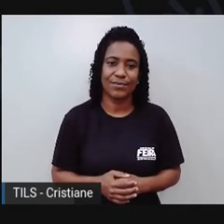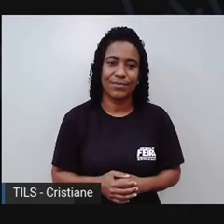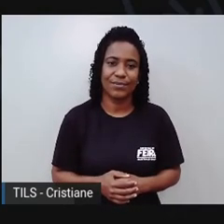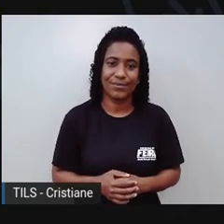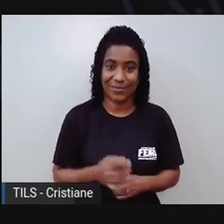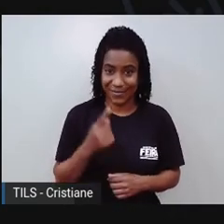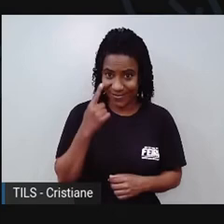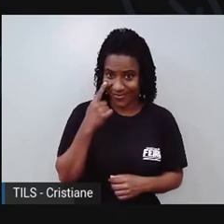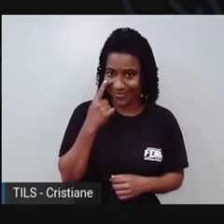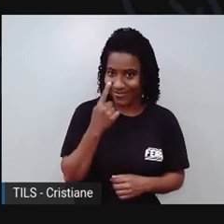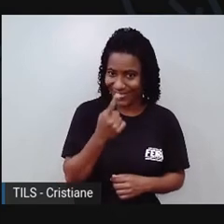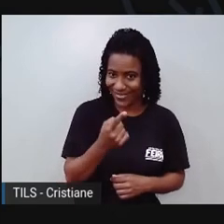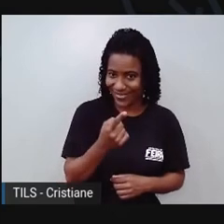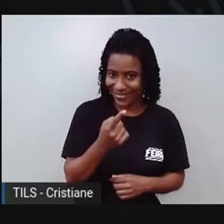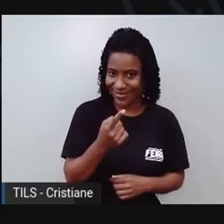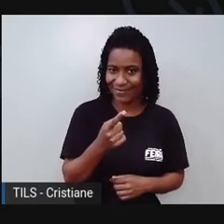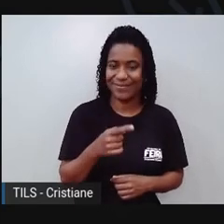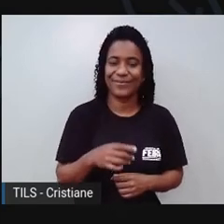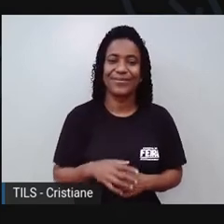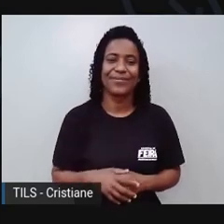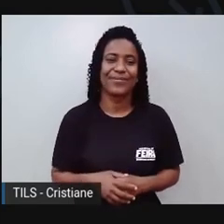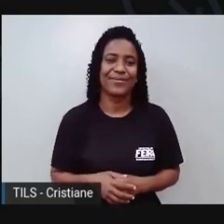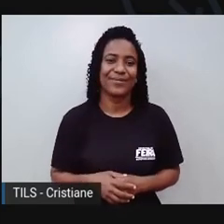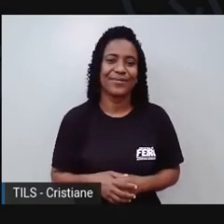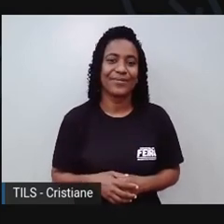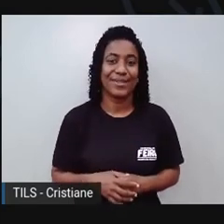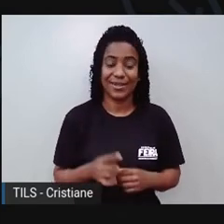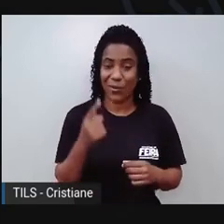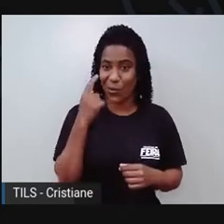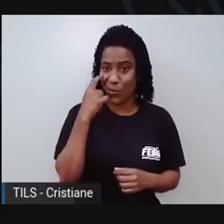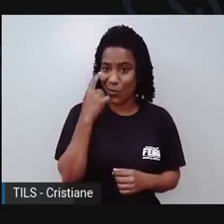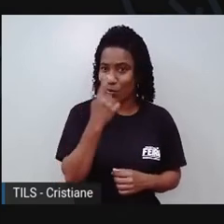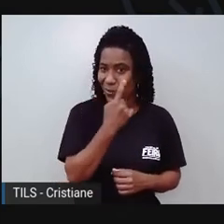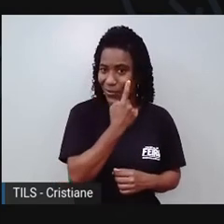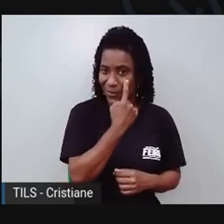Vendo? Aí vai fazer o olhinho.